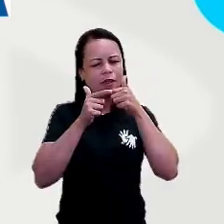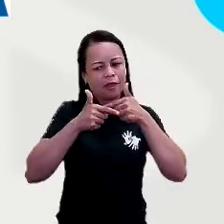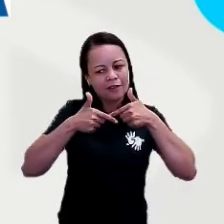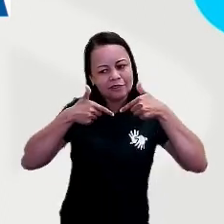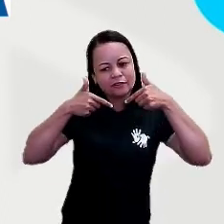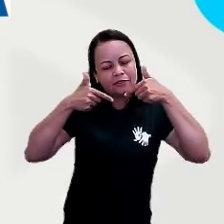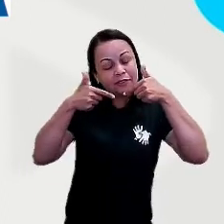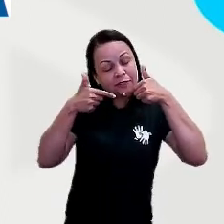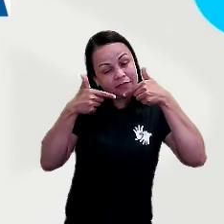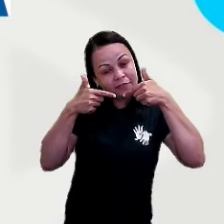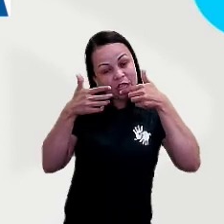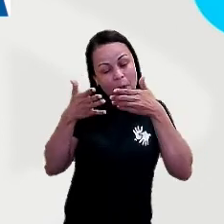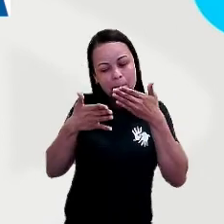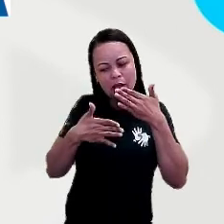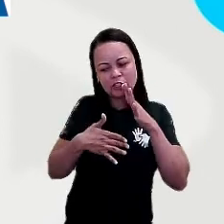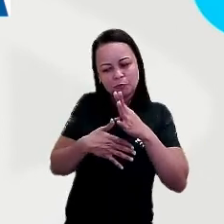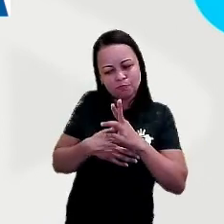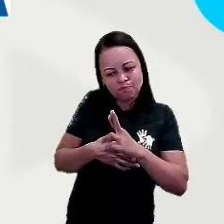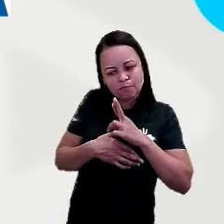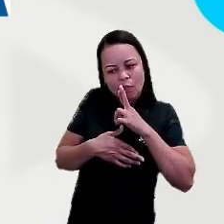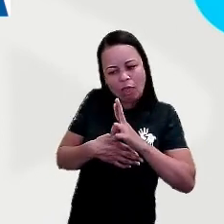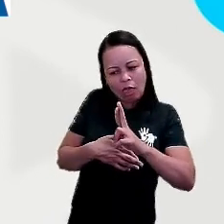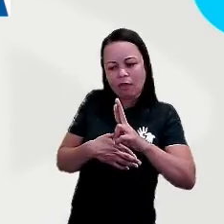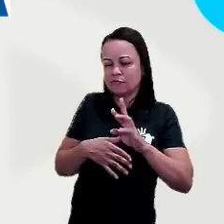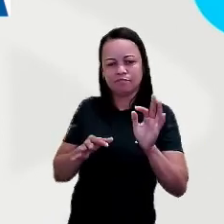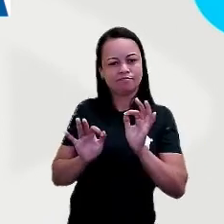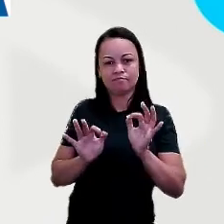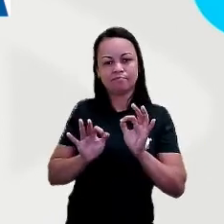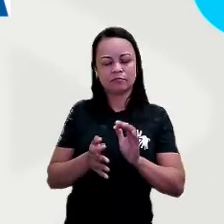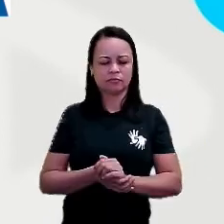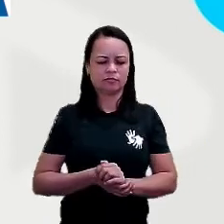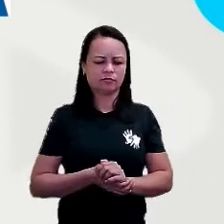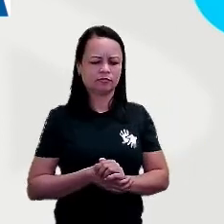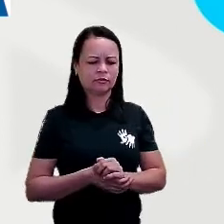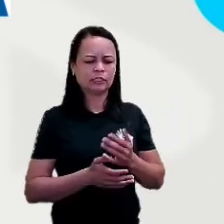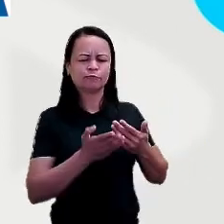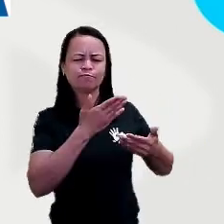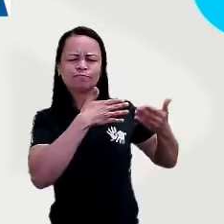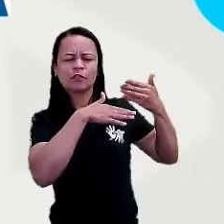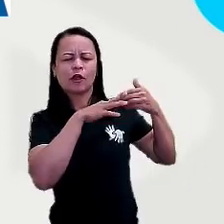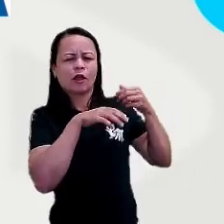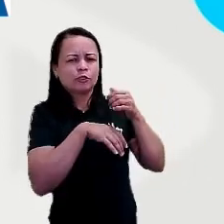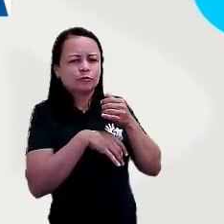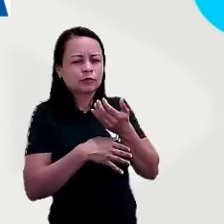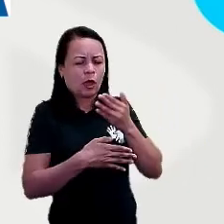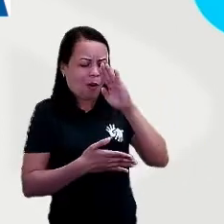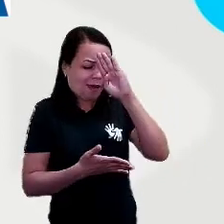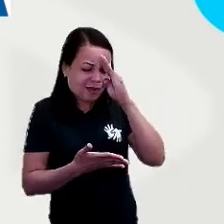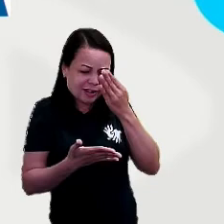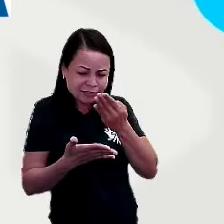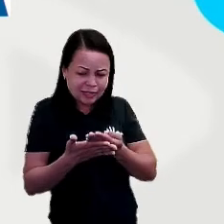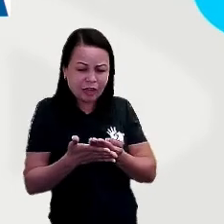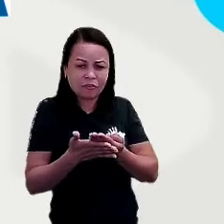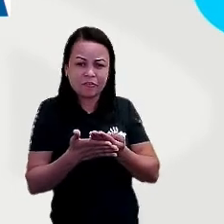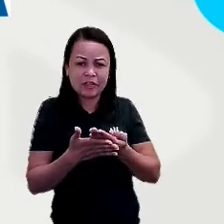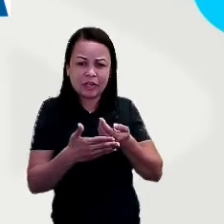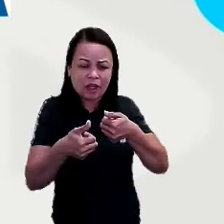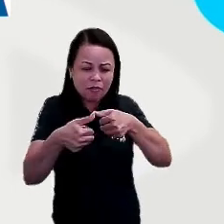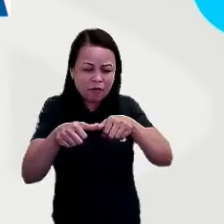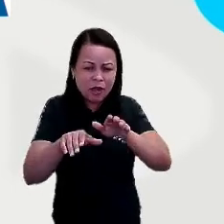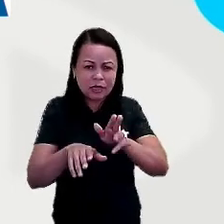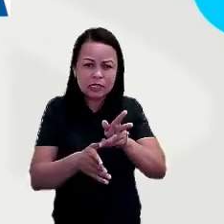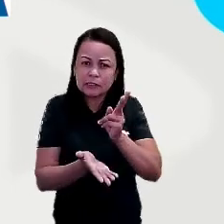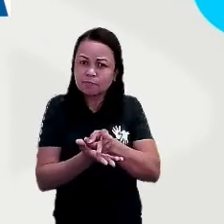graça, mas não soube responder. Era uma vez ficou desolado. Não acreditava que ficaria ali para